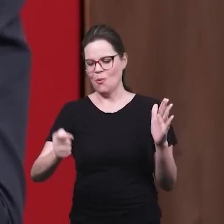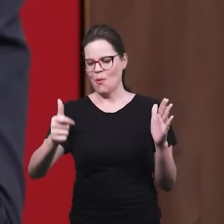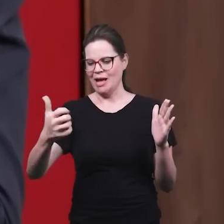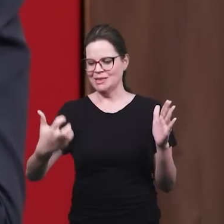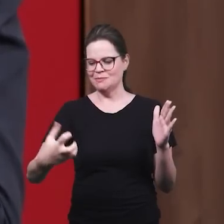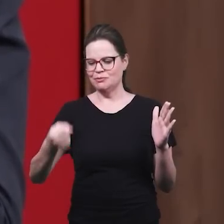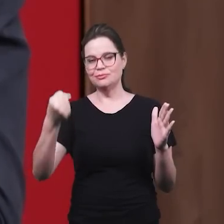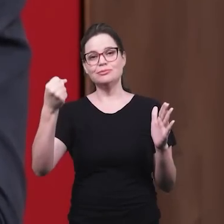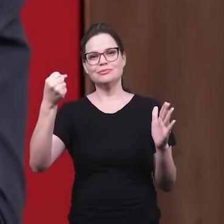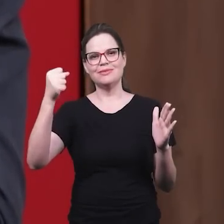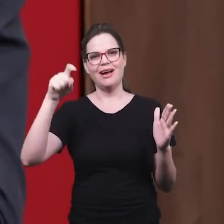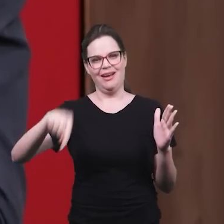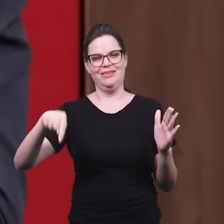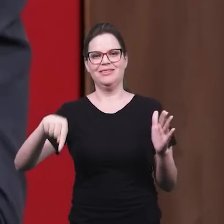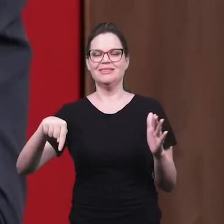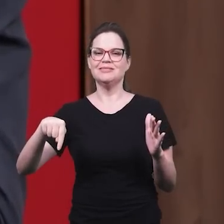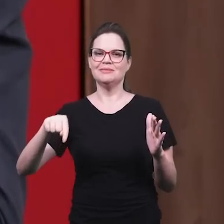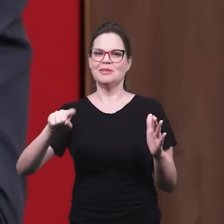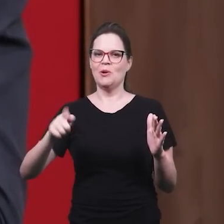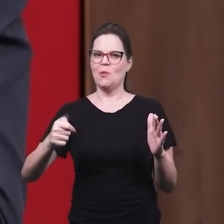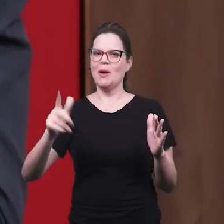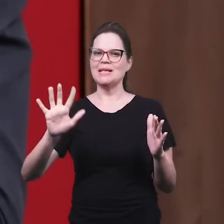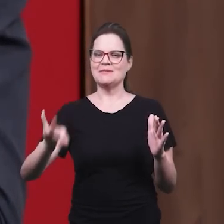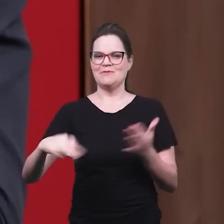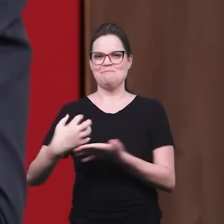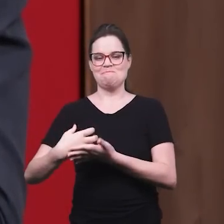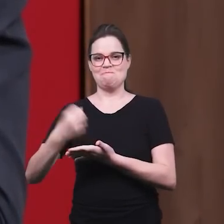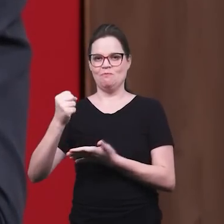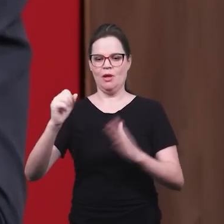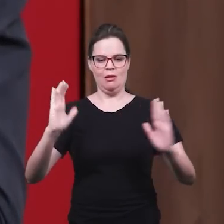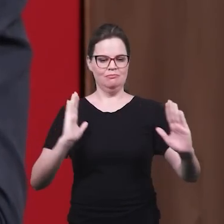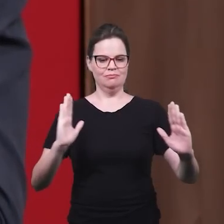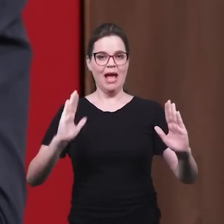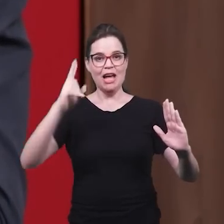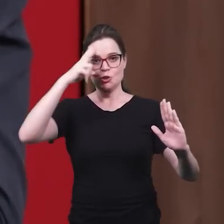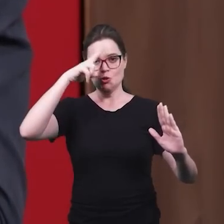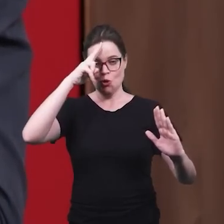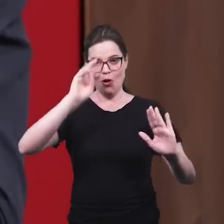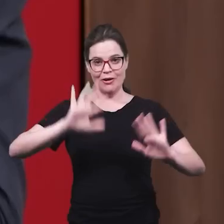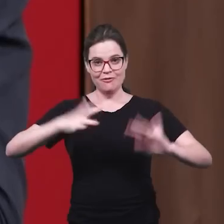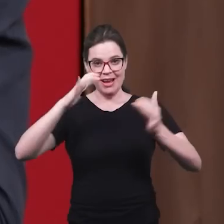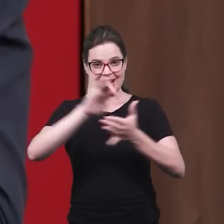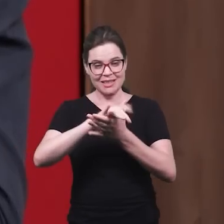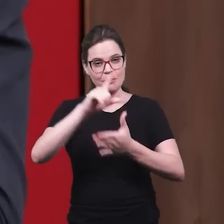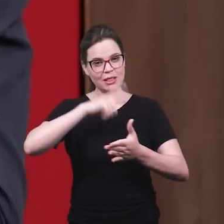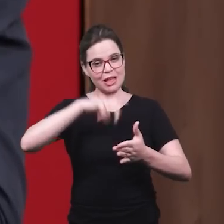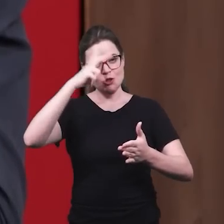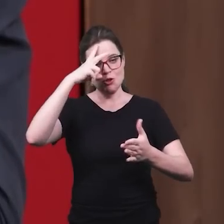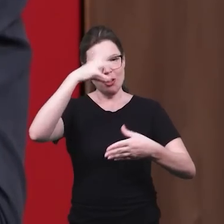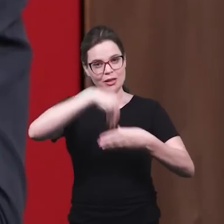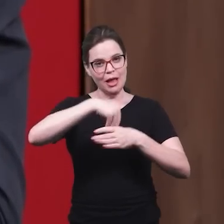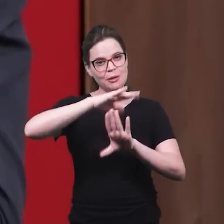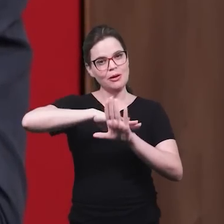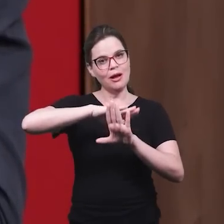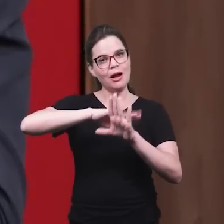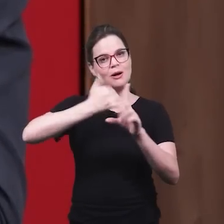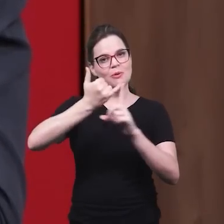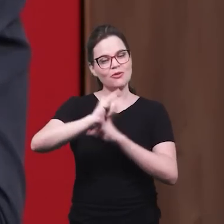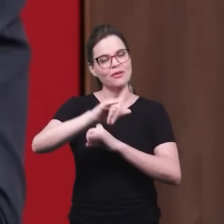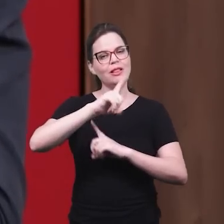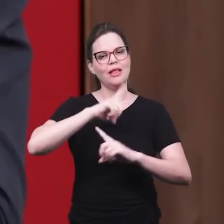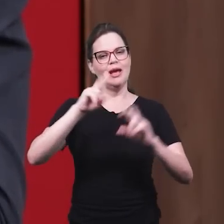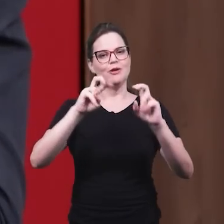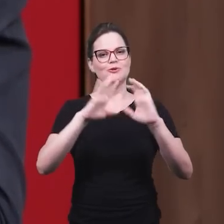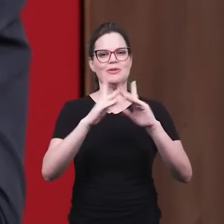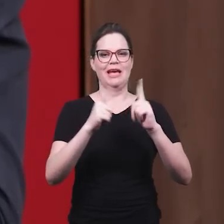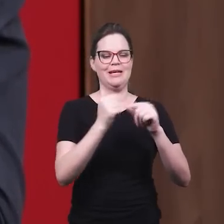o arrebatamento da igreja. Então, eu acho que isso é muito interessante. Eu acho que há tantos elementos aqui